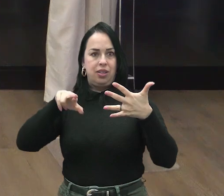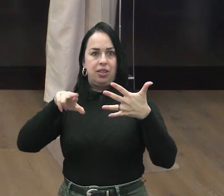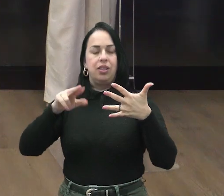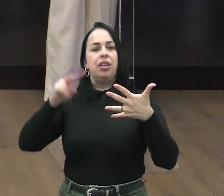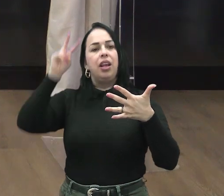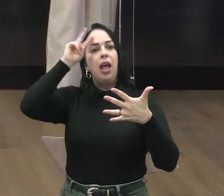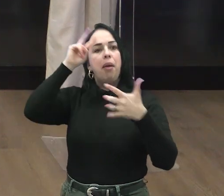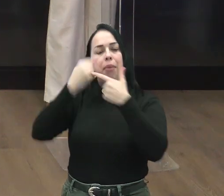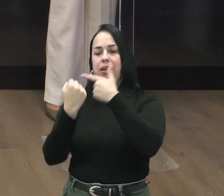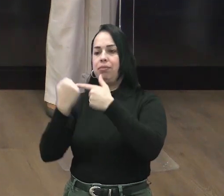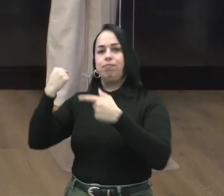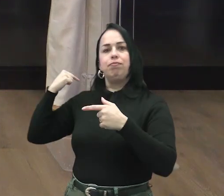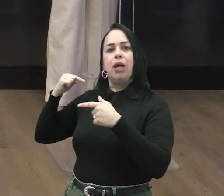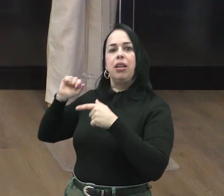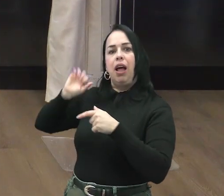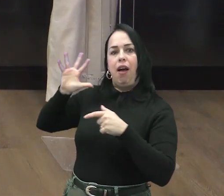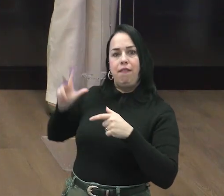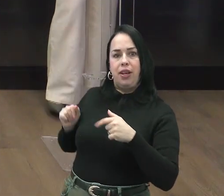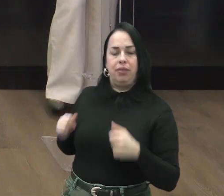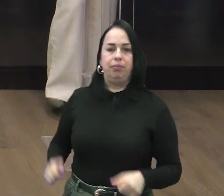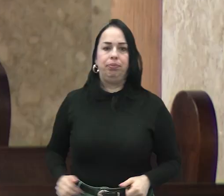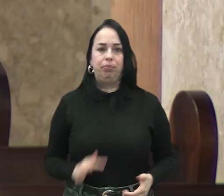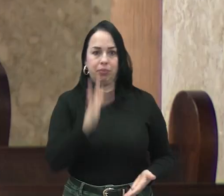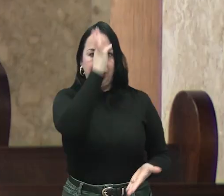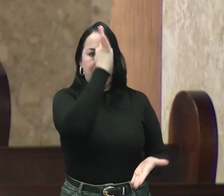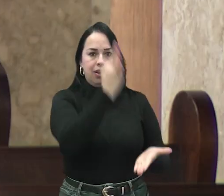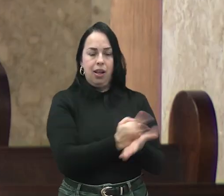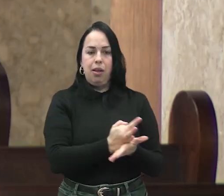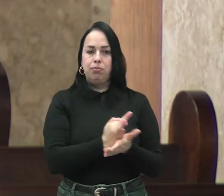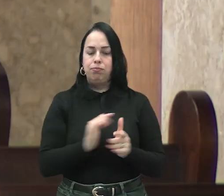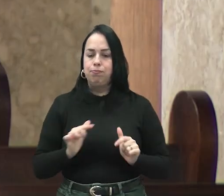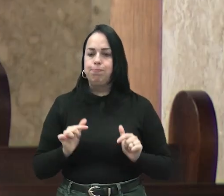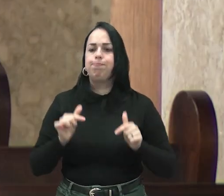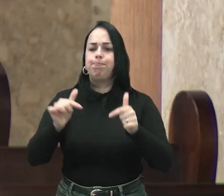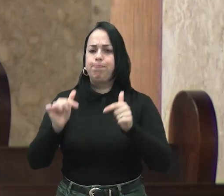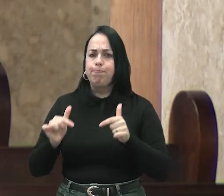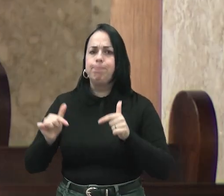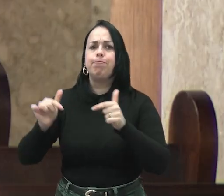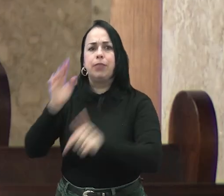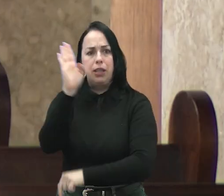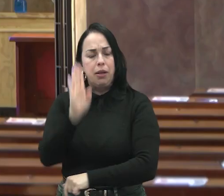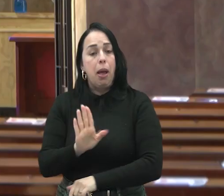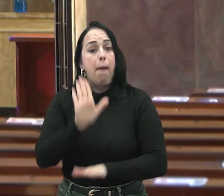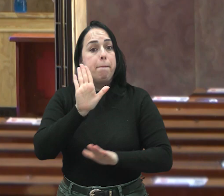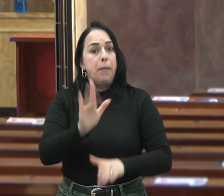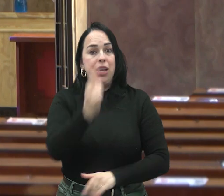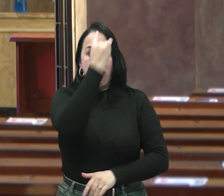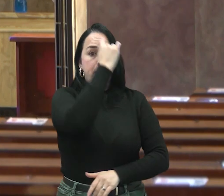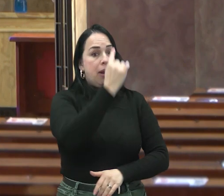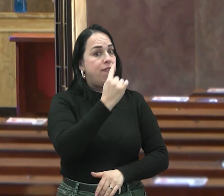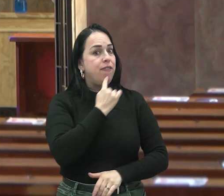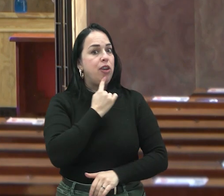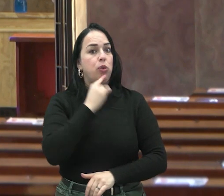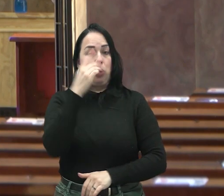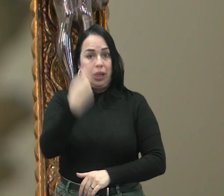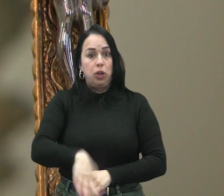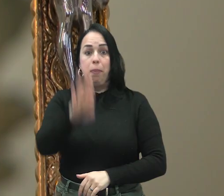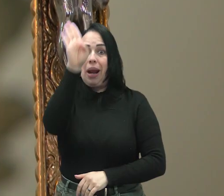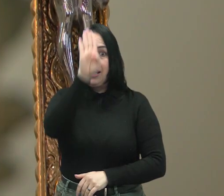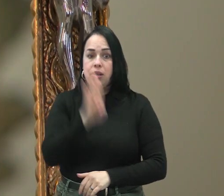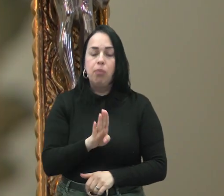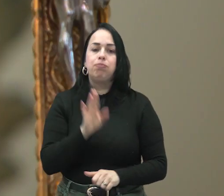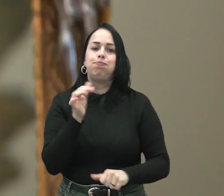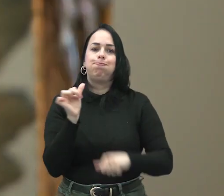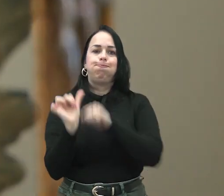estão ligadas a matrizes africanas. A fé move milhares de brasileiros, mas o perfil religioso do país